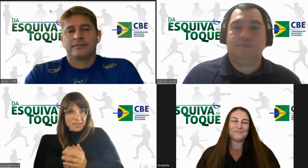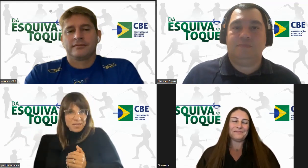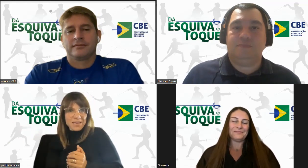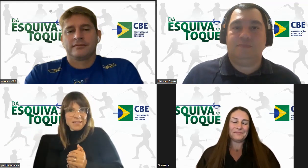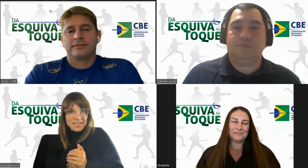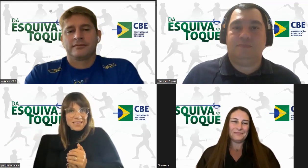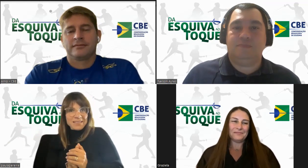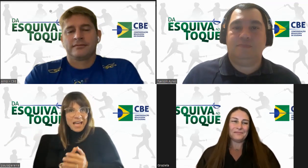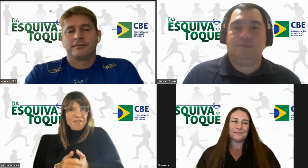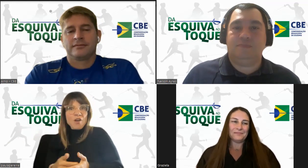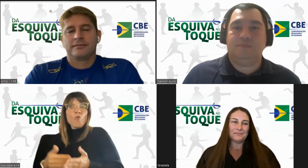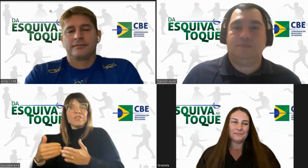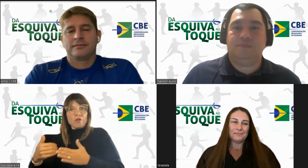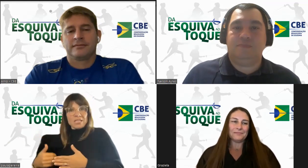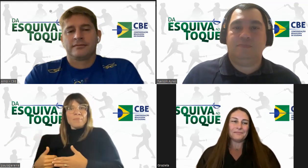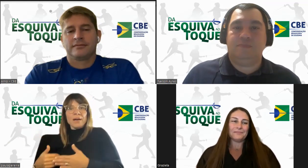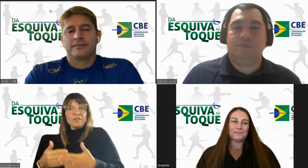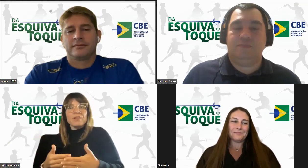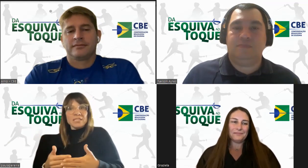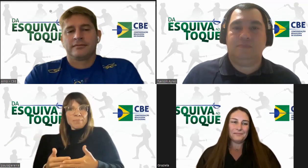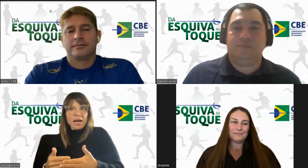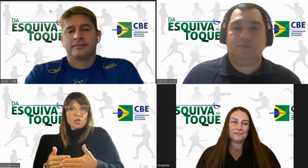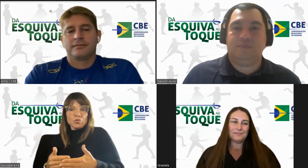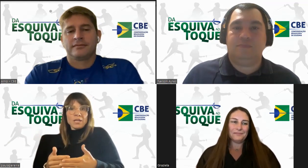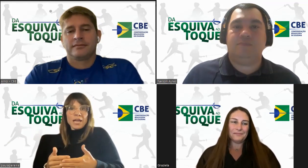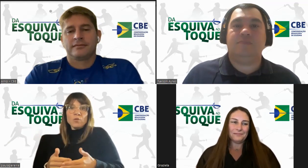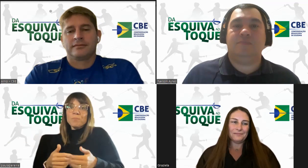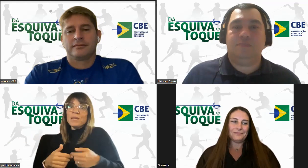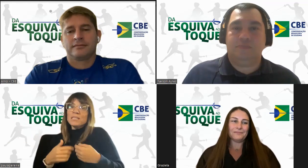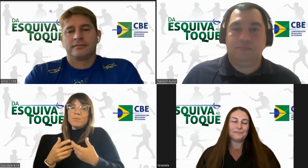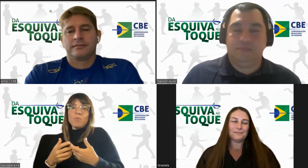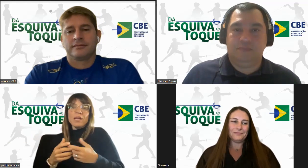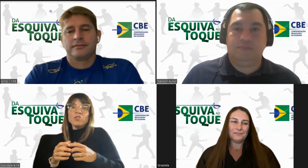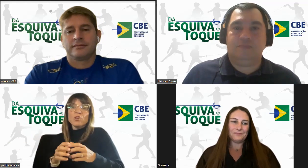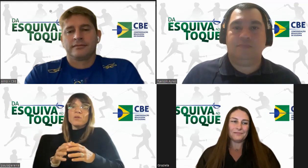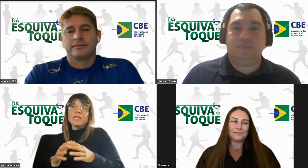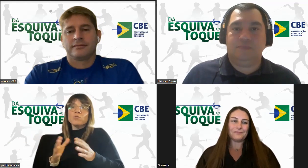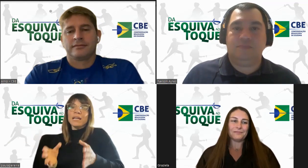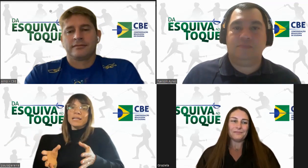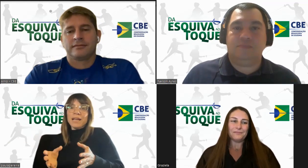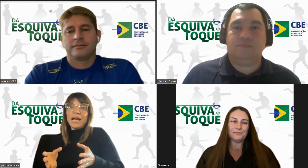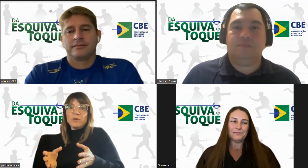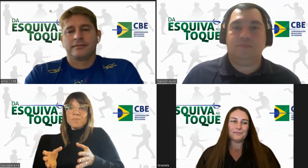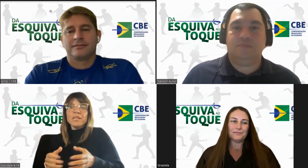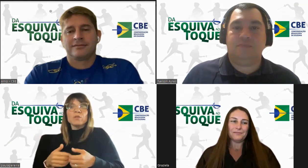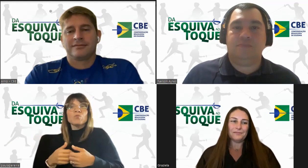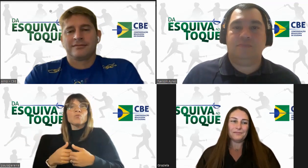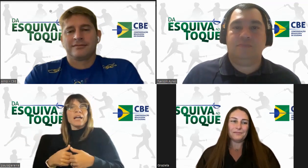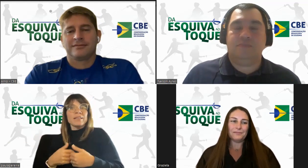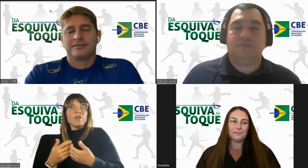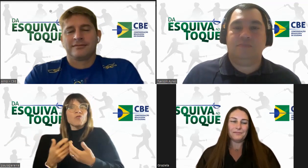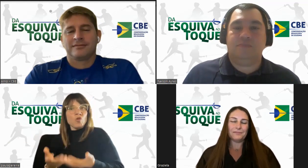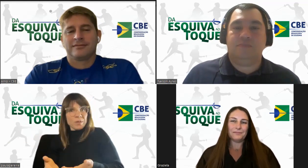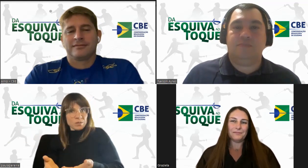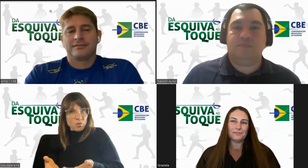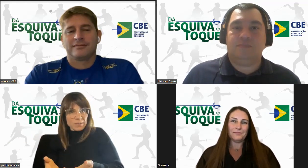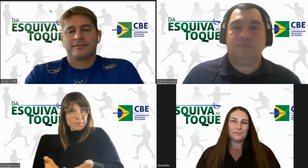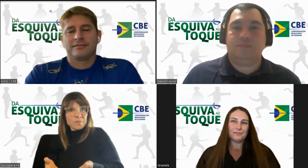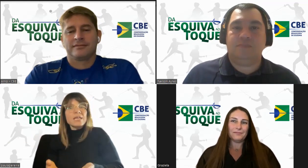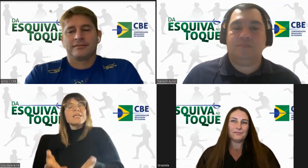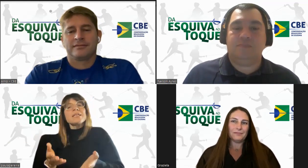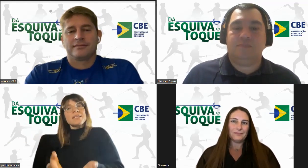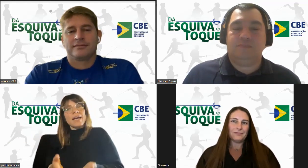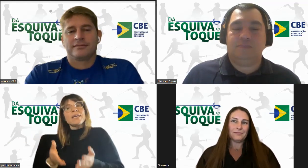ou quando tá na academia né o final de semana vai fazer parte do treino totalmente olhando o calendário dentro do calendário de